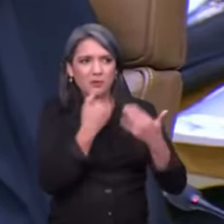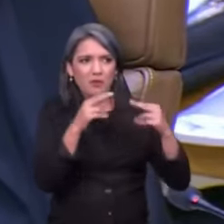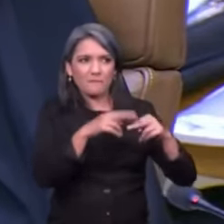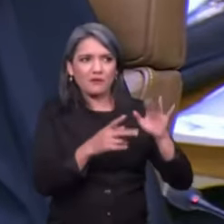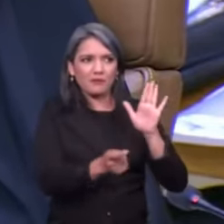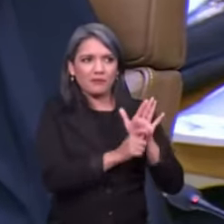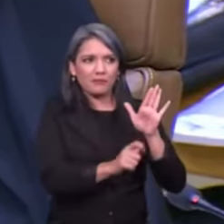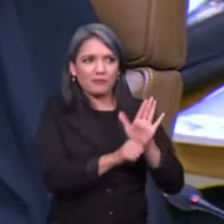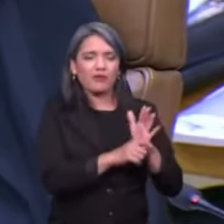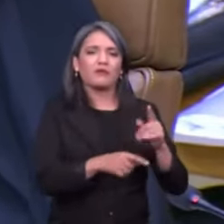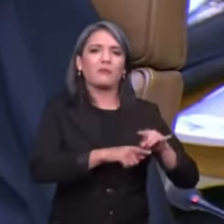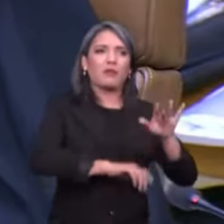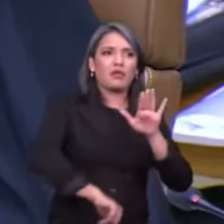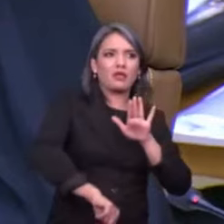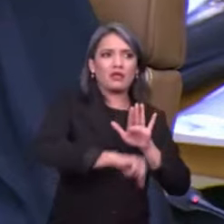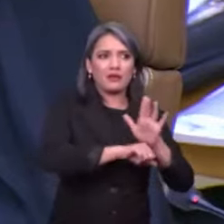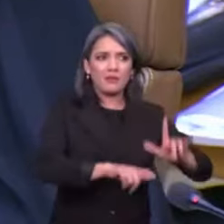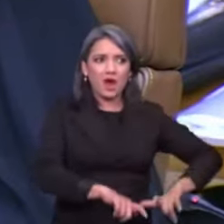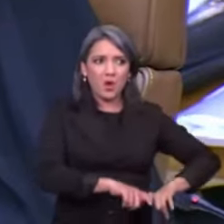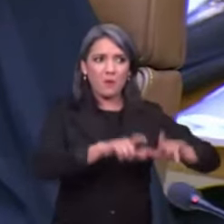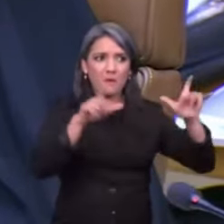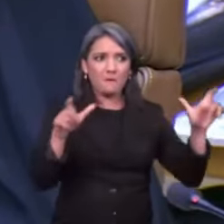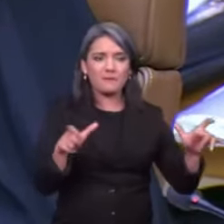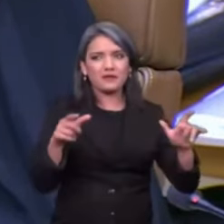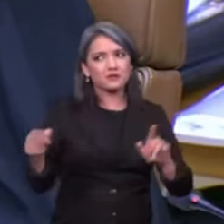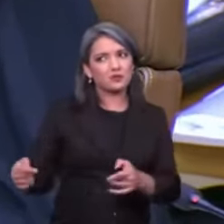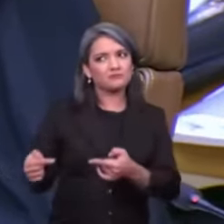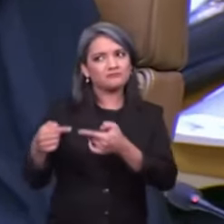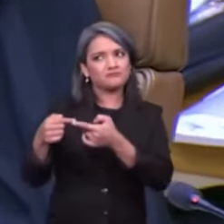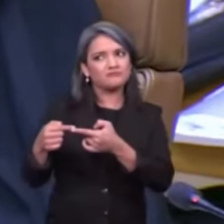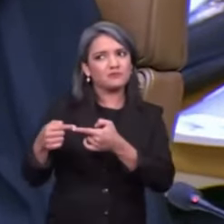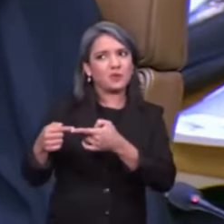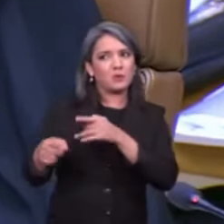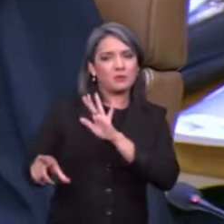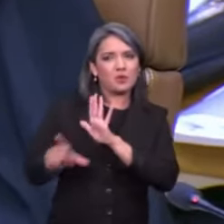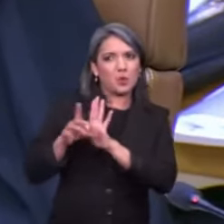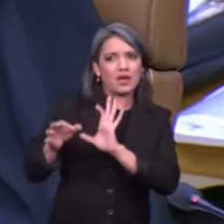de pessoas drogadas, o contrário também não se confirmou. Ou seja,